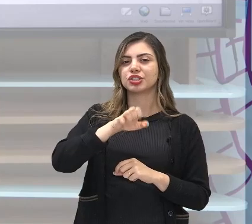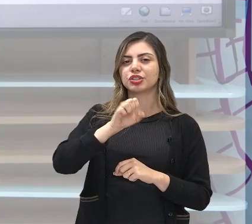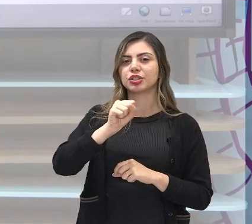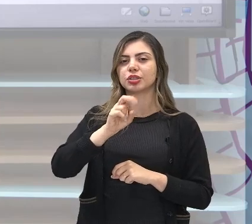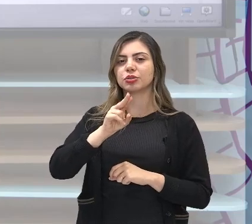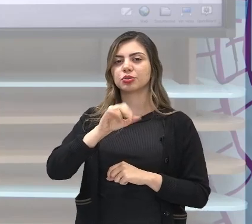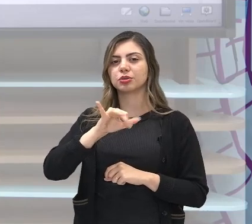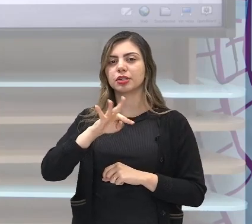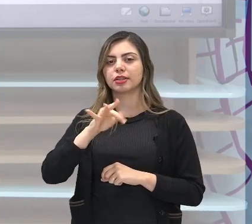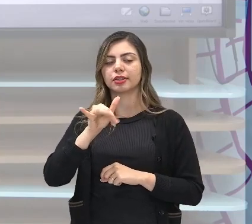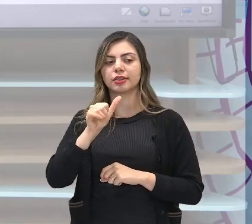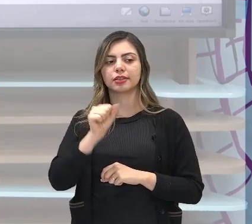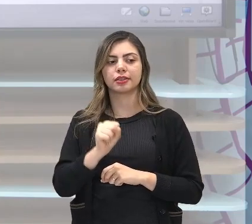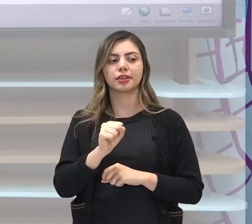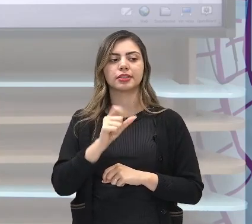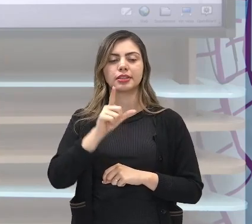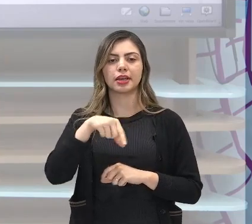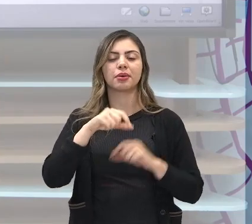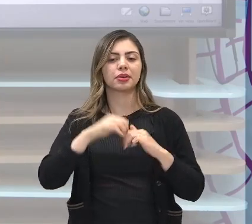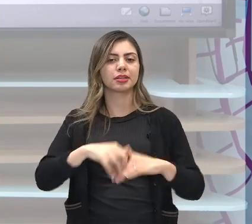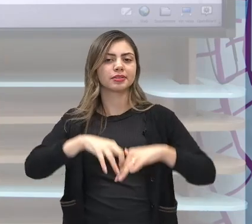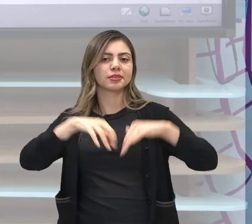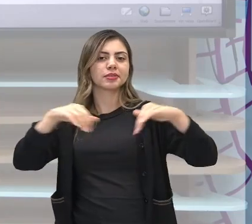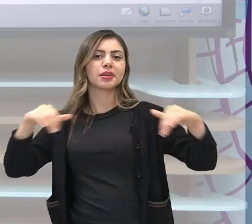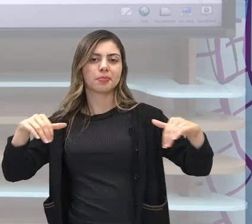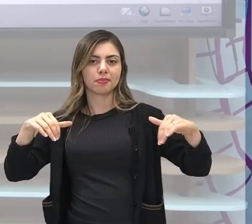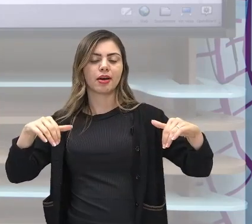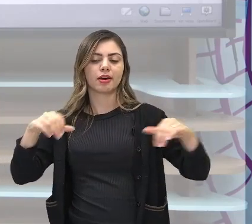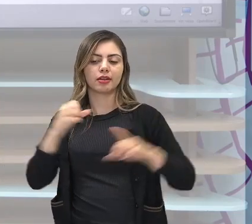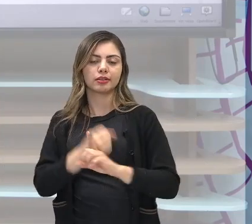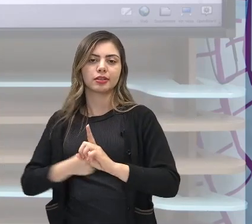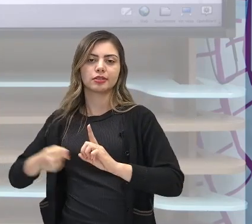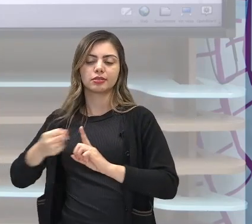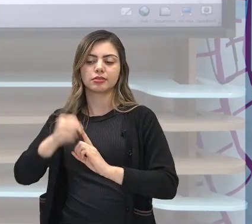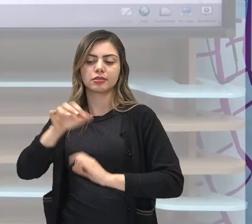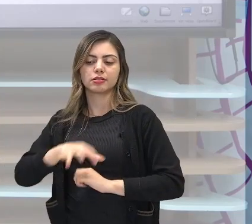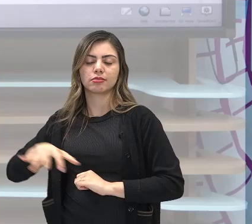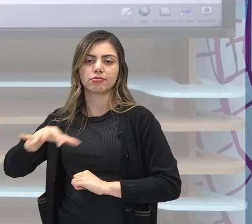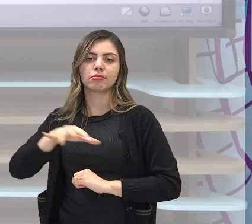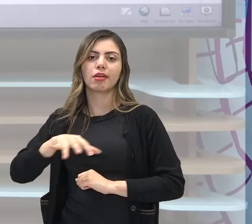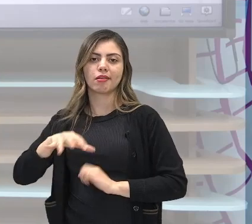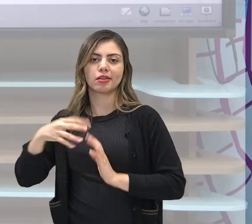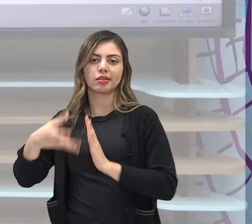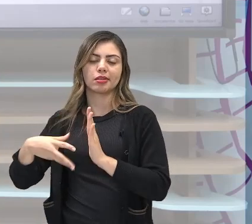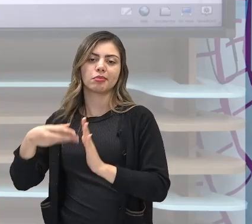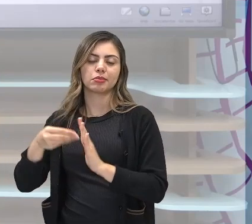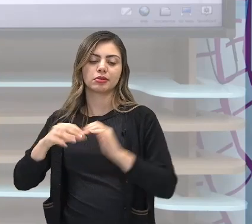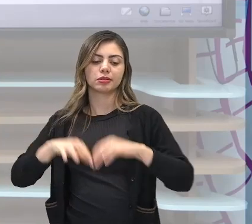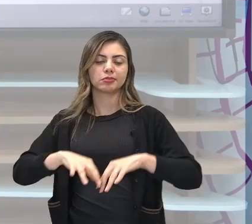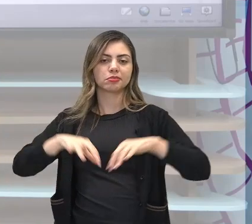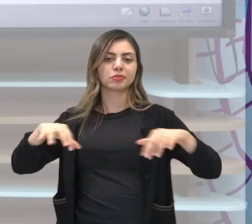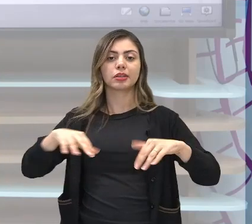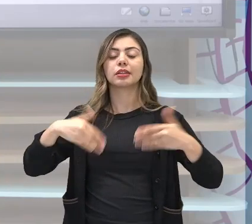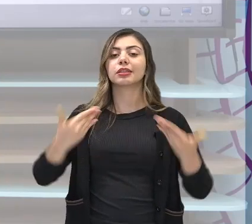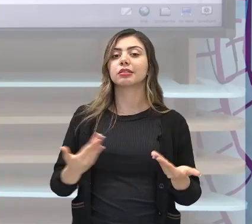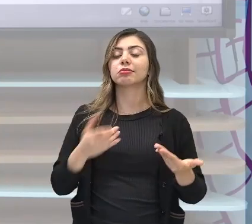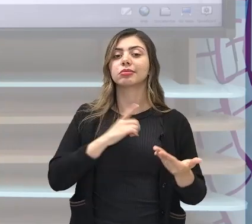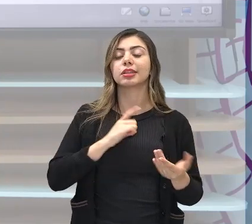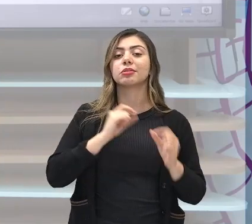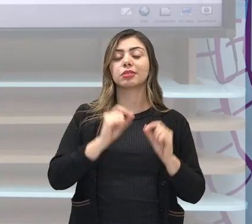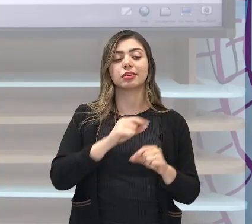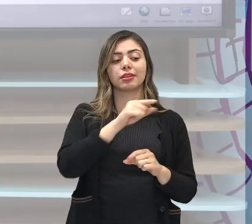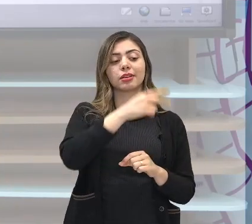né, da dominação social, né, na região amazônica. Então você tem a expulsão